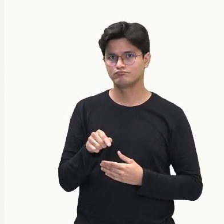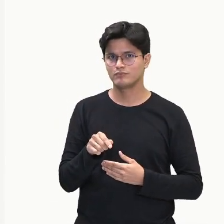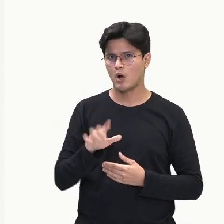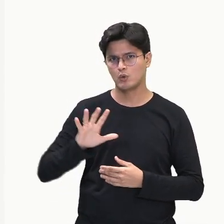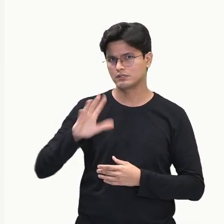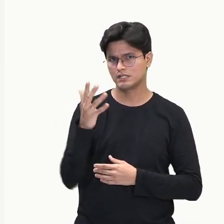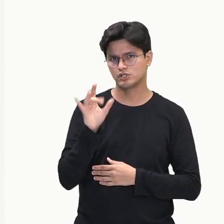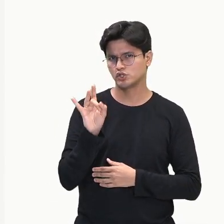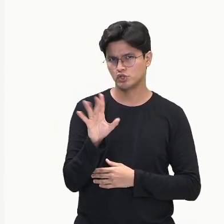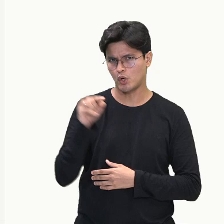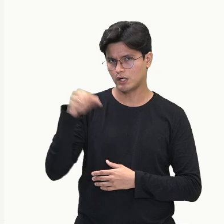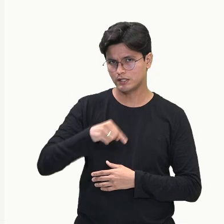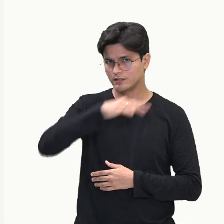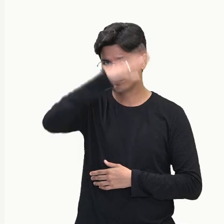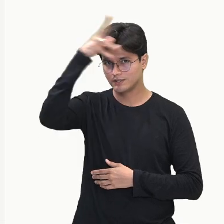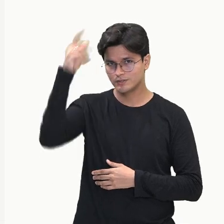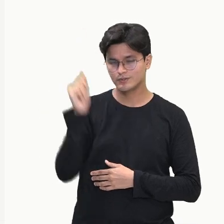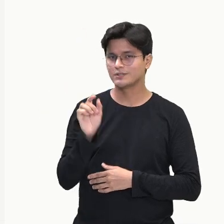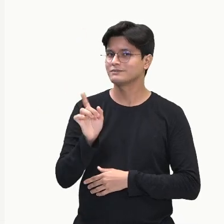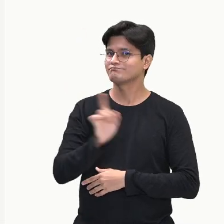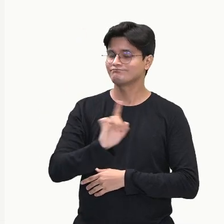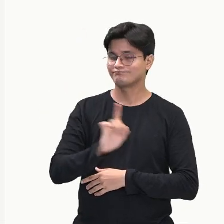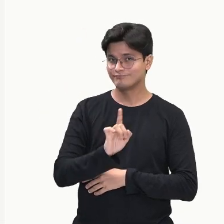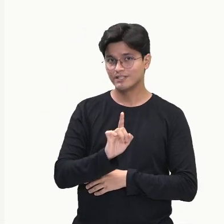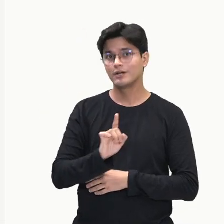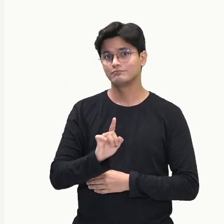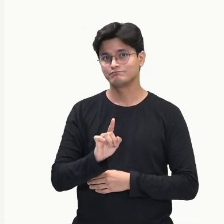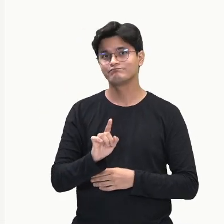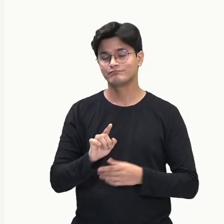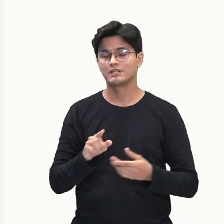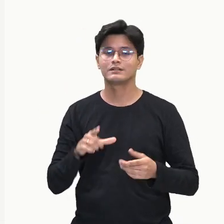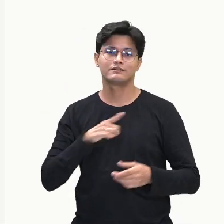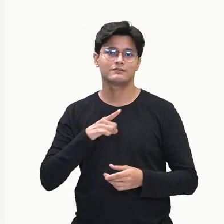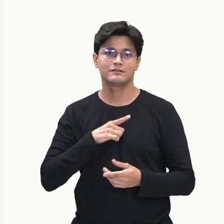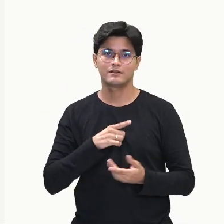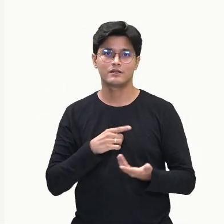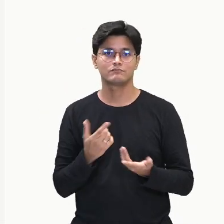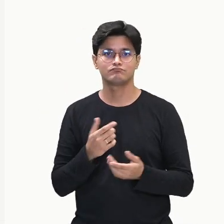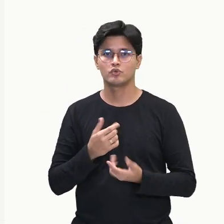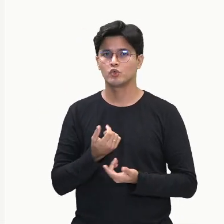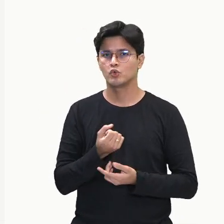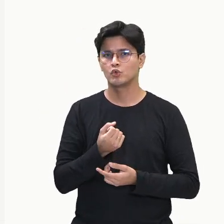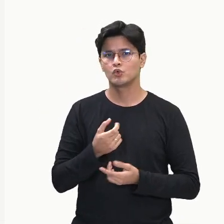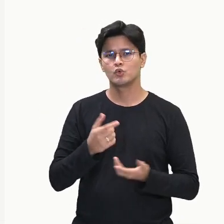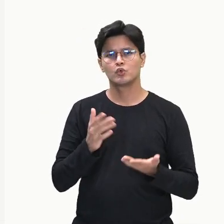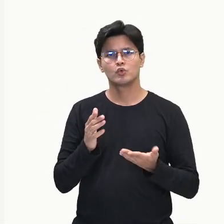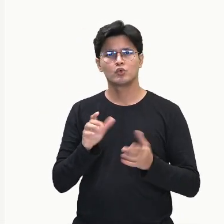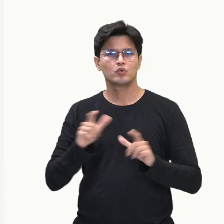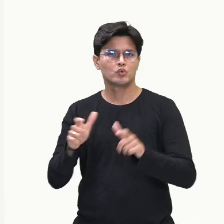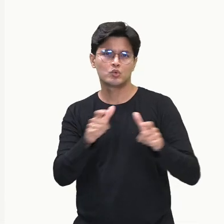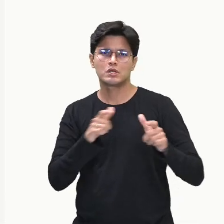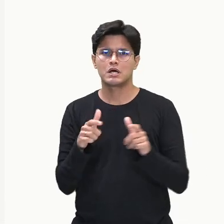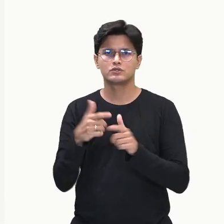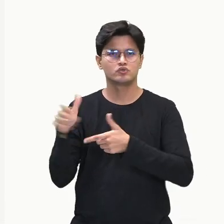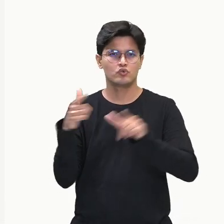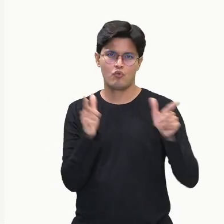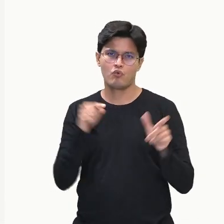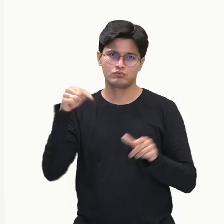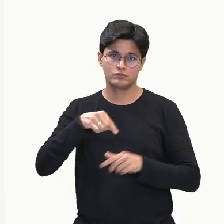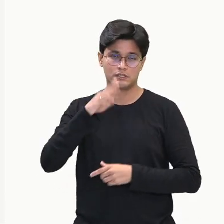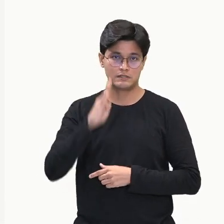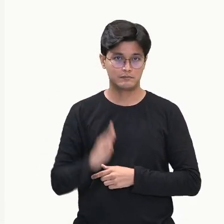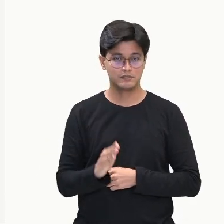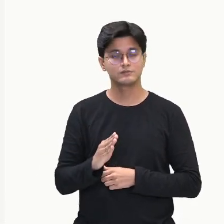que eu citei aqui o exemplo de Manaus, mas nós tivemos outros lugares do Brasil onde tivemos desastres com